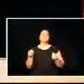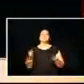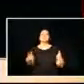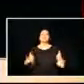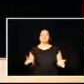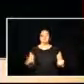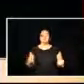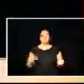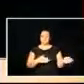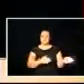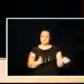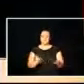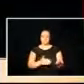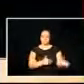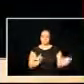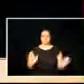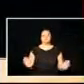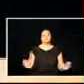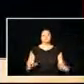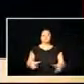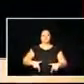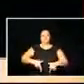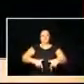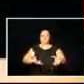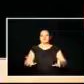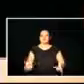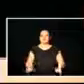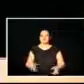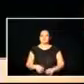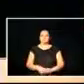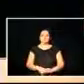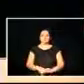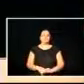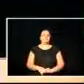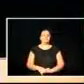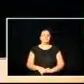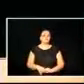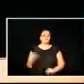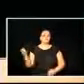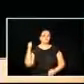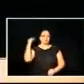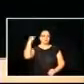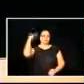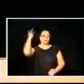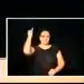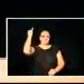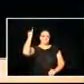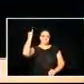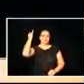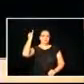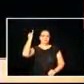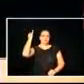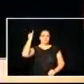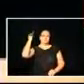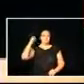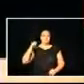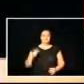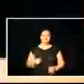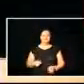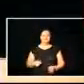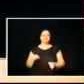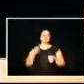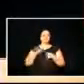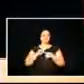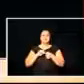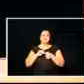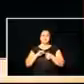é importante requerer direitos, né, zelar pelos direitos, mas é importante também cumprir deveres, porque atirar